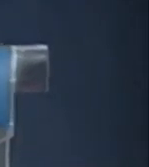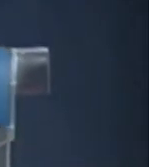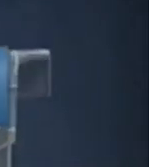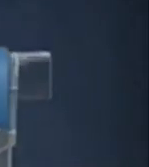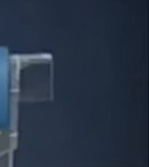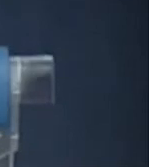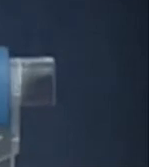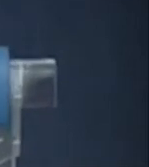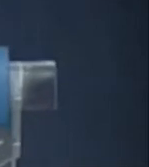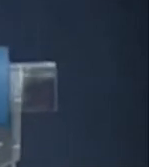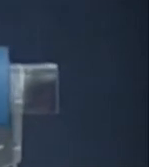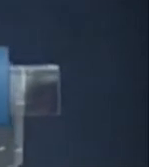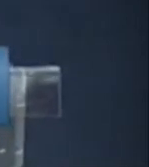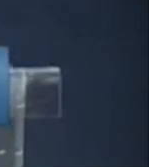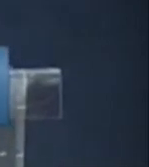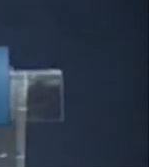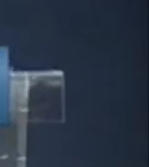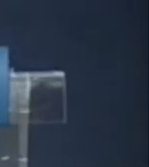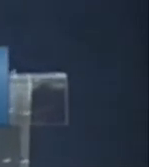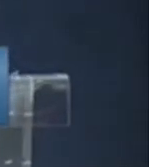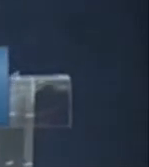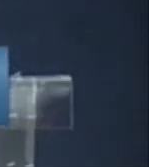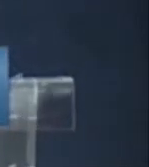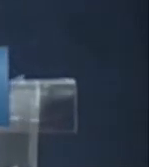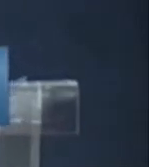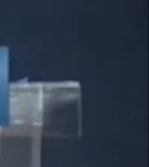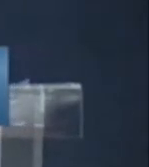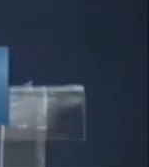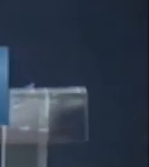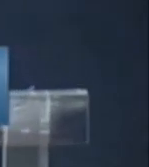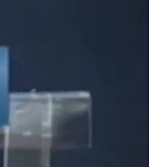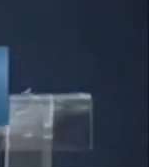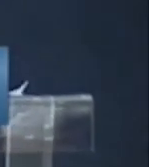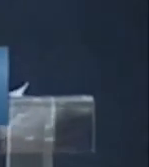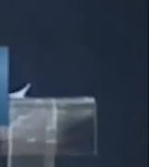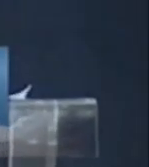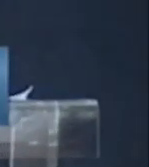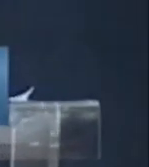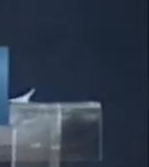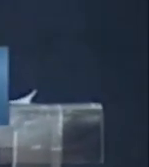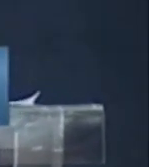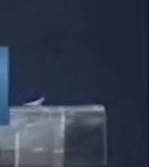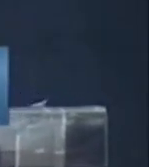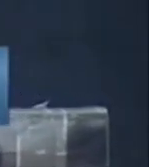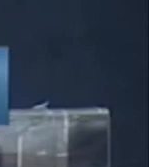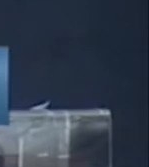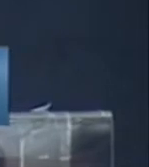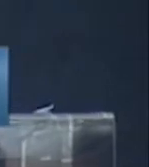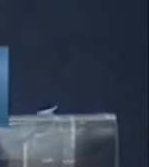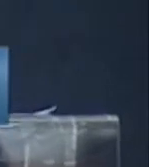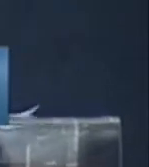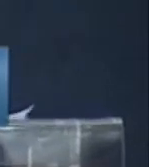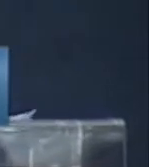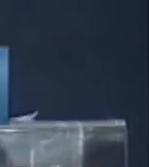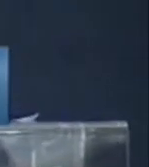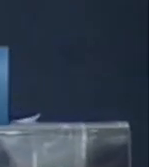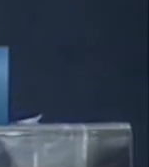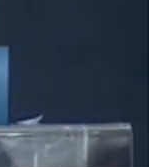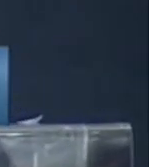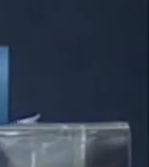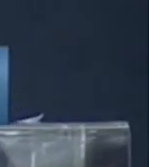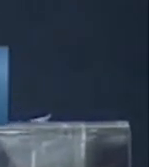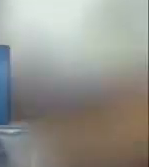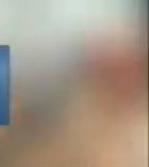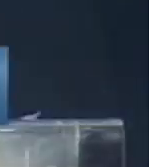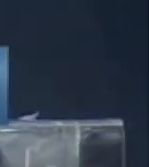como um todo visualizando o aspecto geral principalmente do Estado de São Paulo antes de mais nada muito boa tarde a todos senhor Ministro